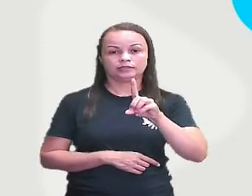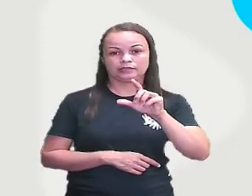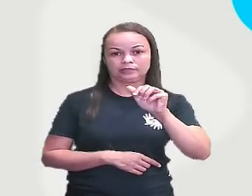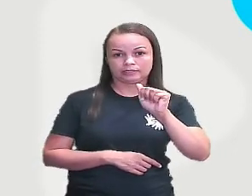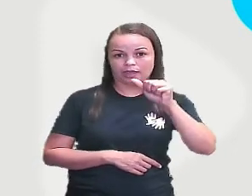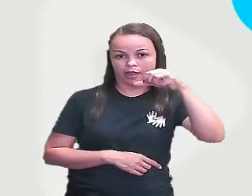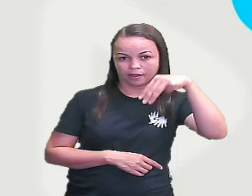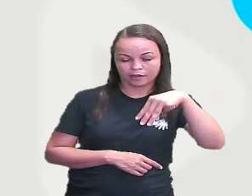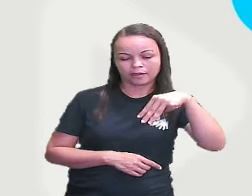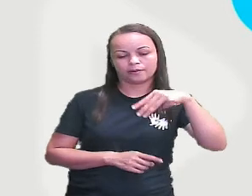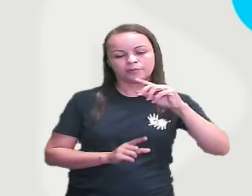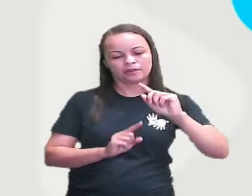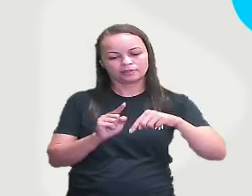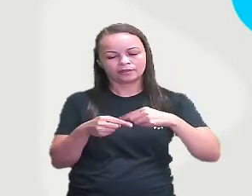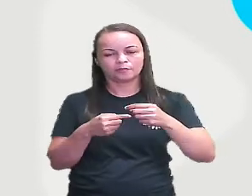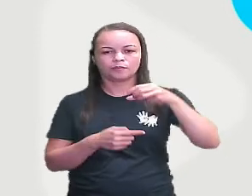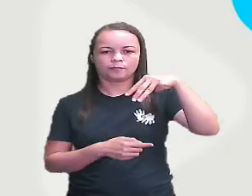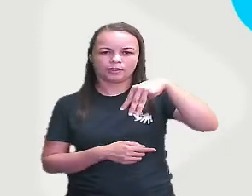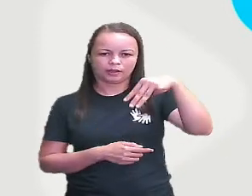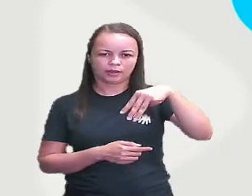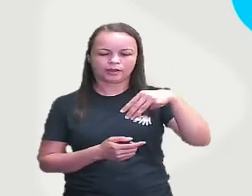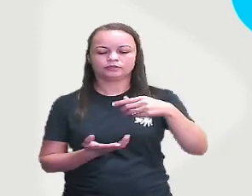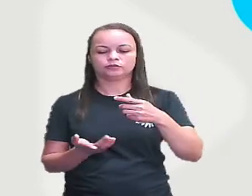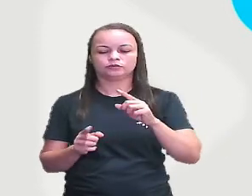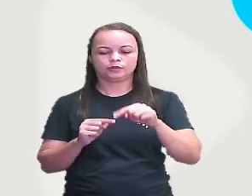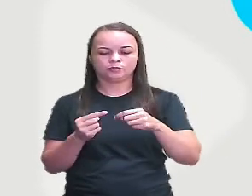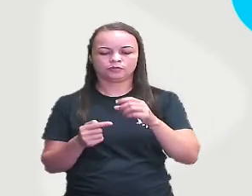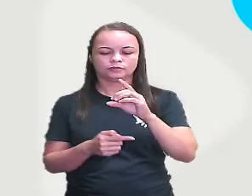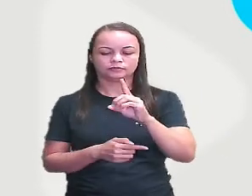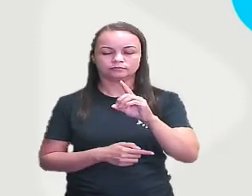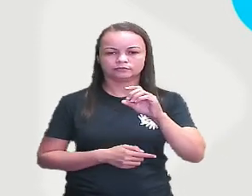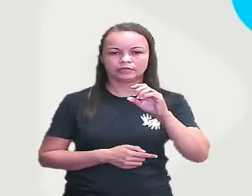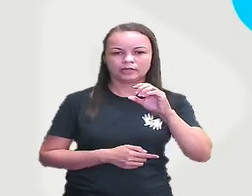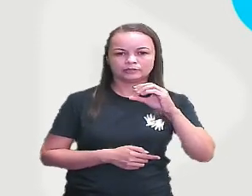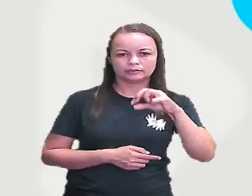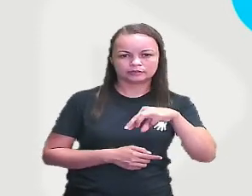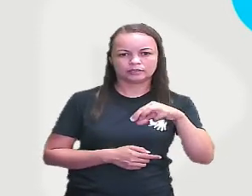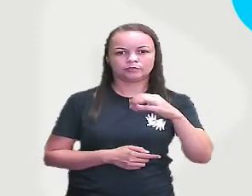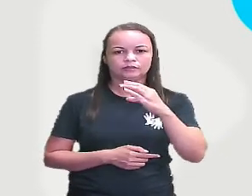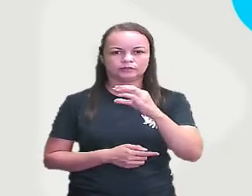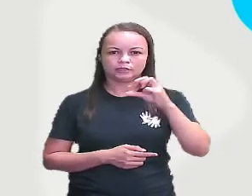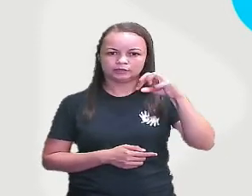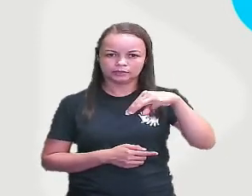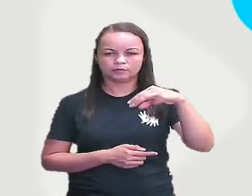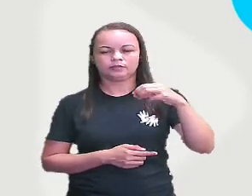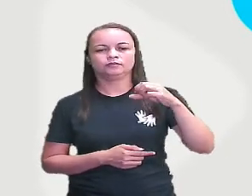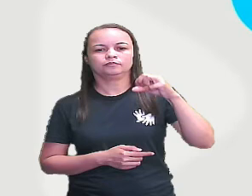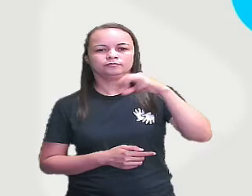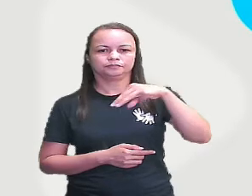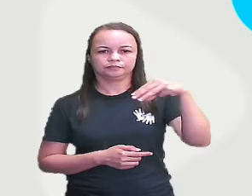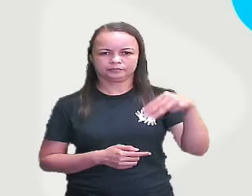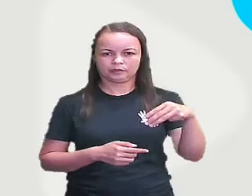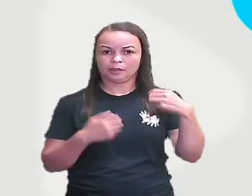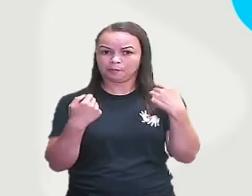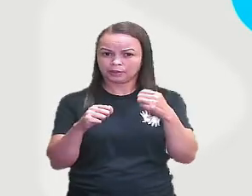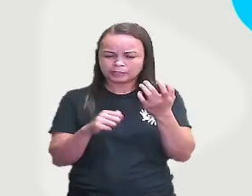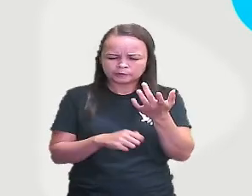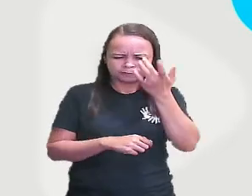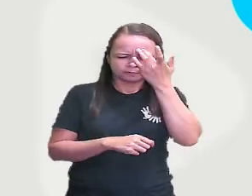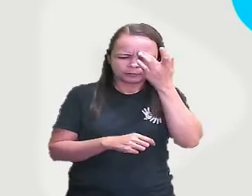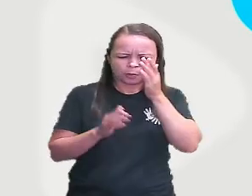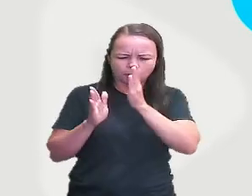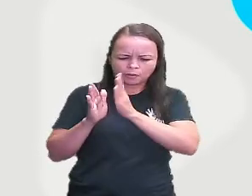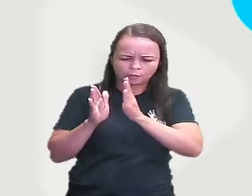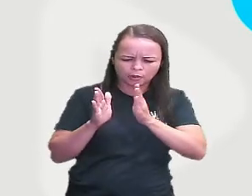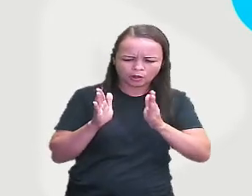decâmetro, depois o metro, decímetro, centímetro e milímetro. É preciso a gente saber